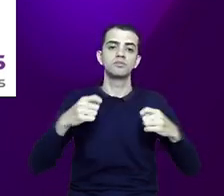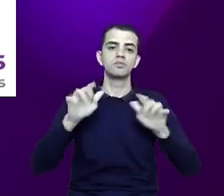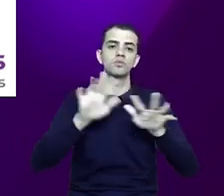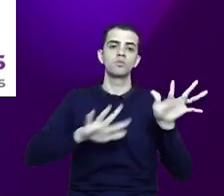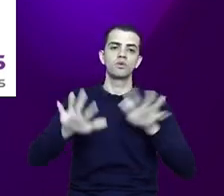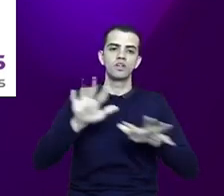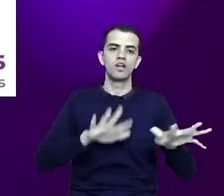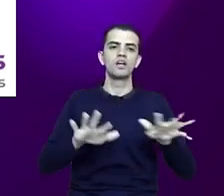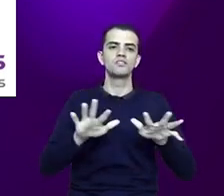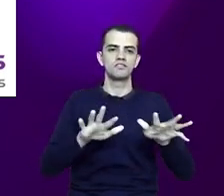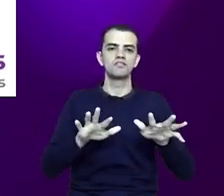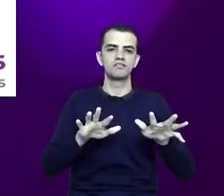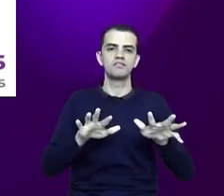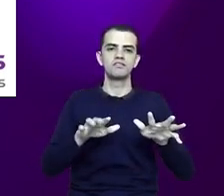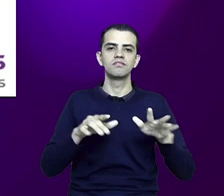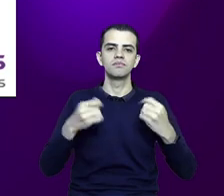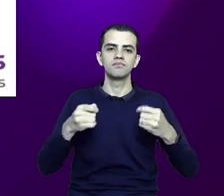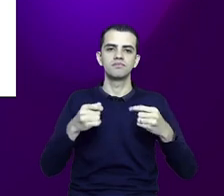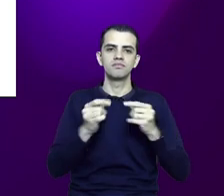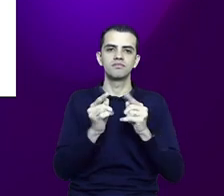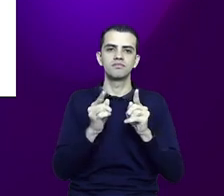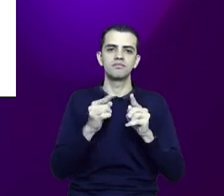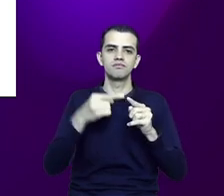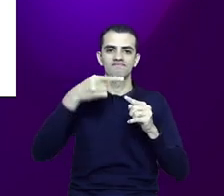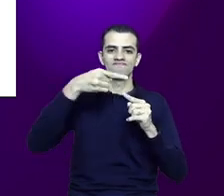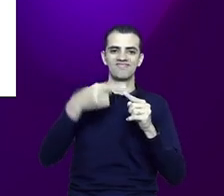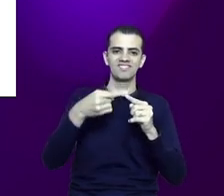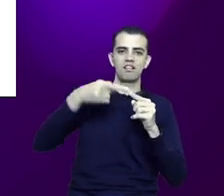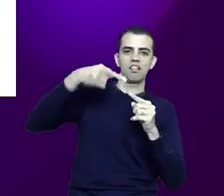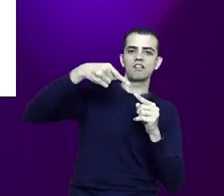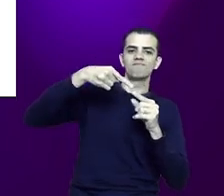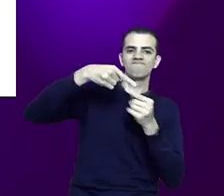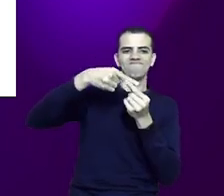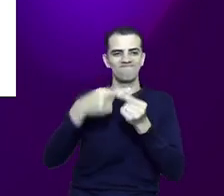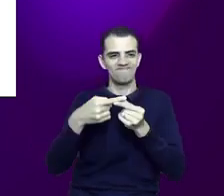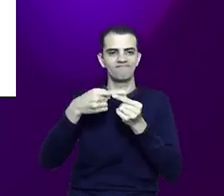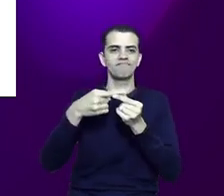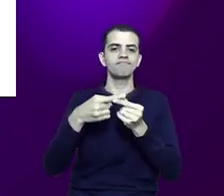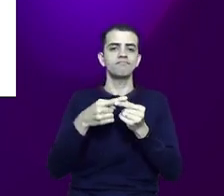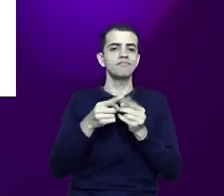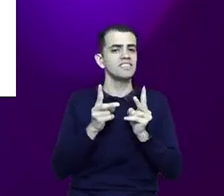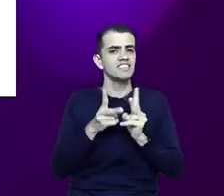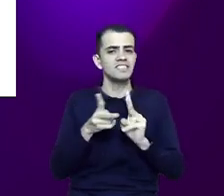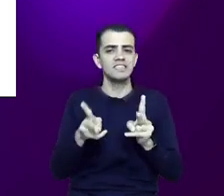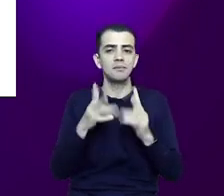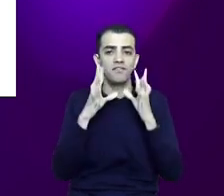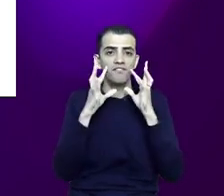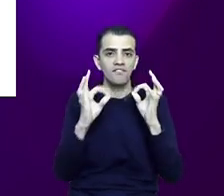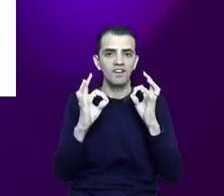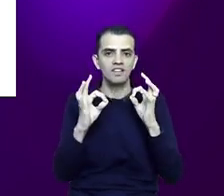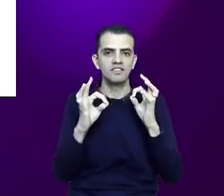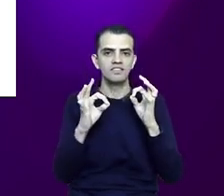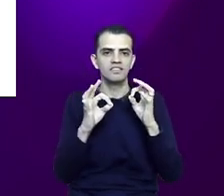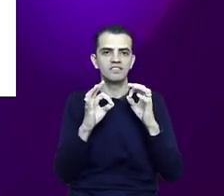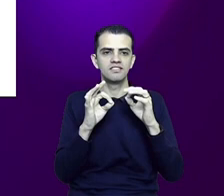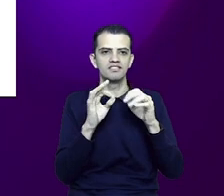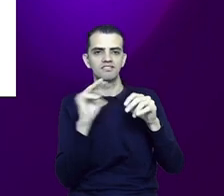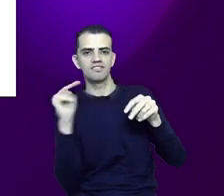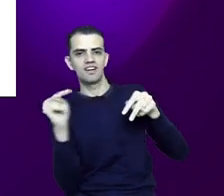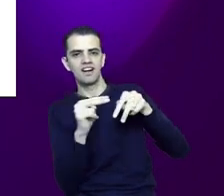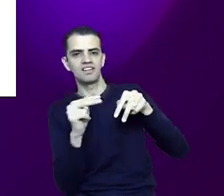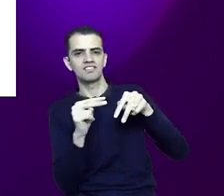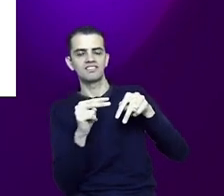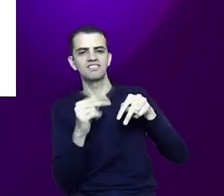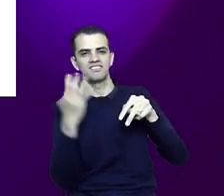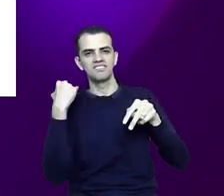que eu tenho que usar. É um parafuso um pouco mais horizontal. E sempre é importante a gente checar o perfil. Se a gente for ver lá, meu